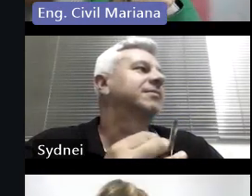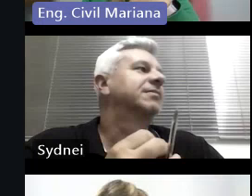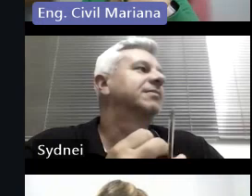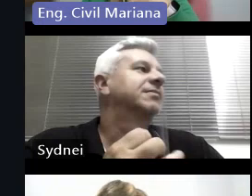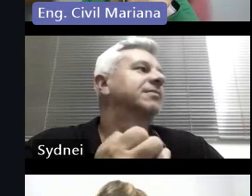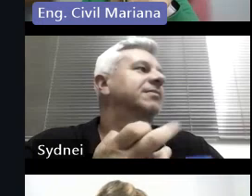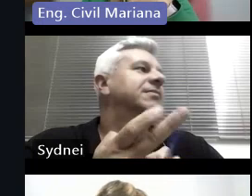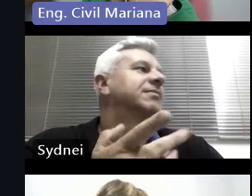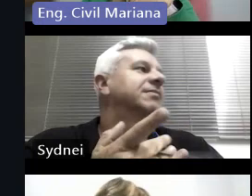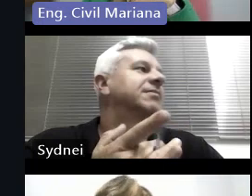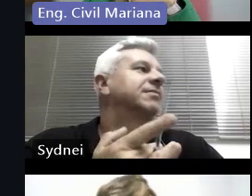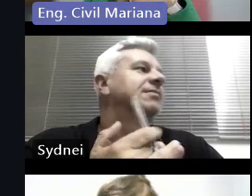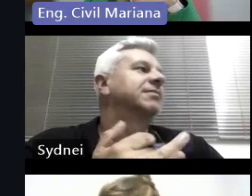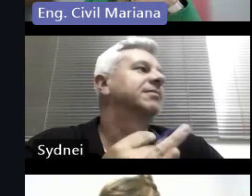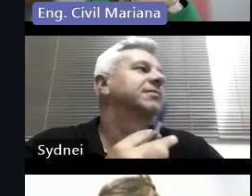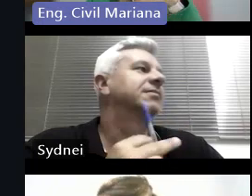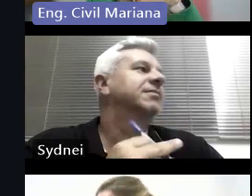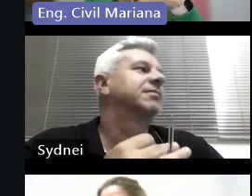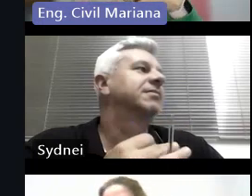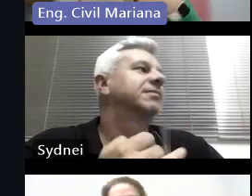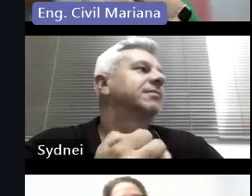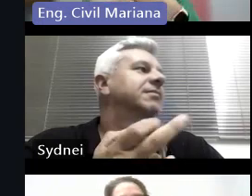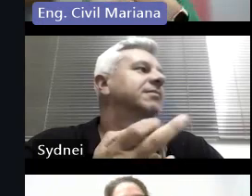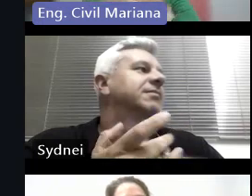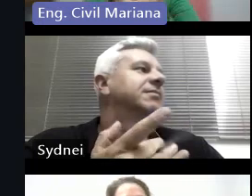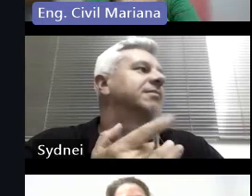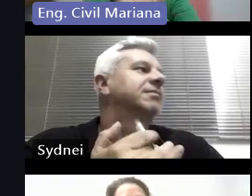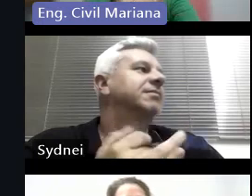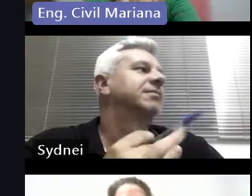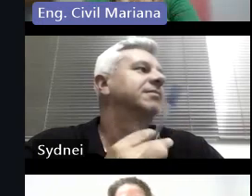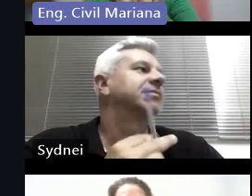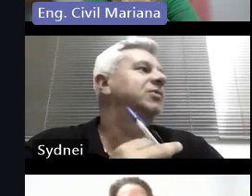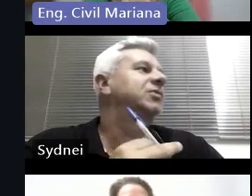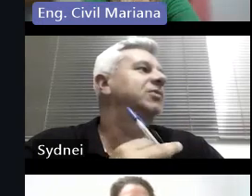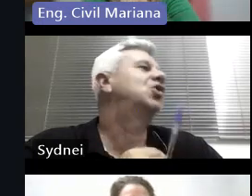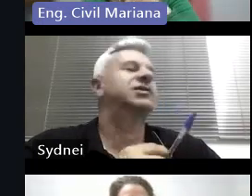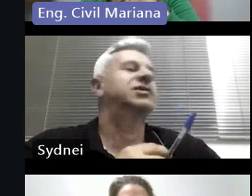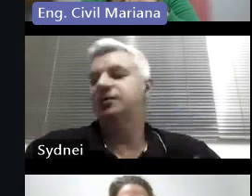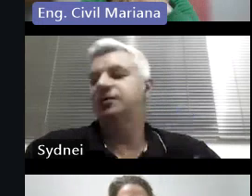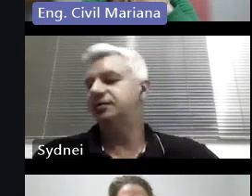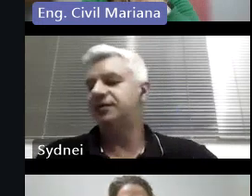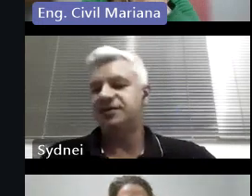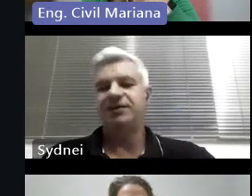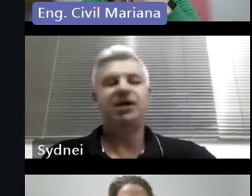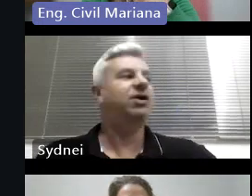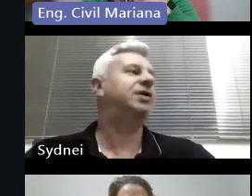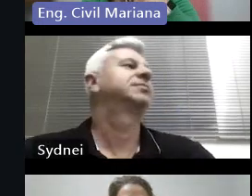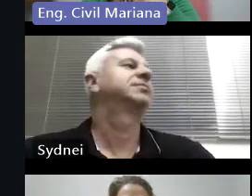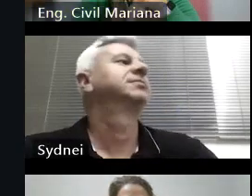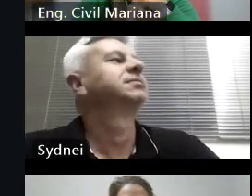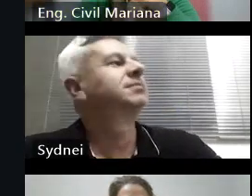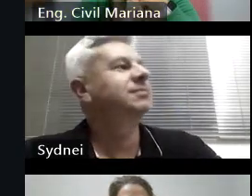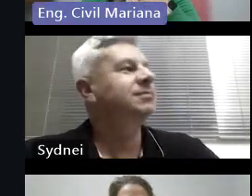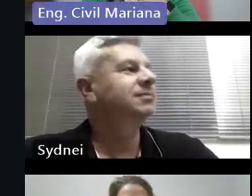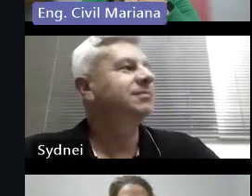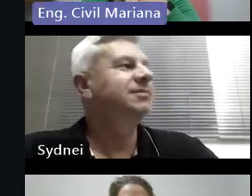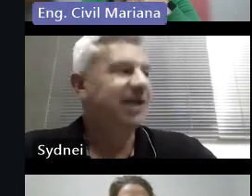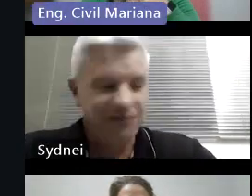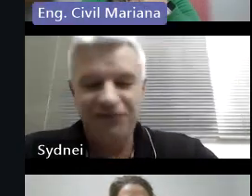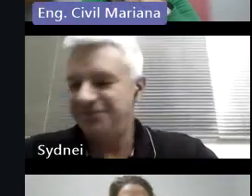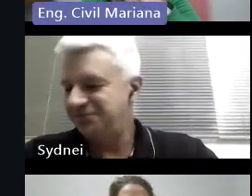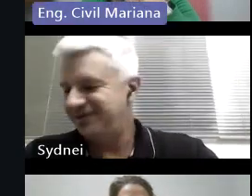diversas causas, tá? Principalmente, elas podem ser causadas por uma hidratação retardada